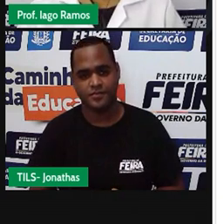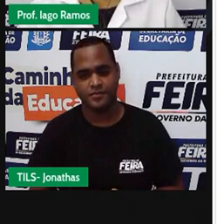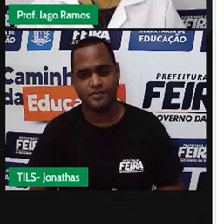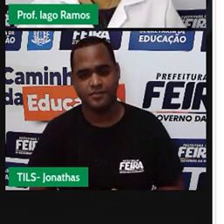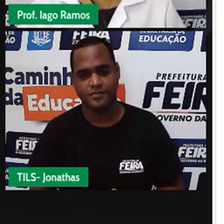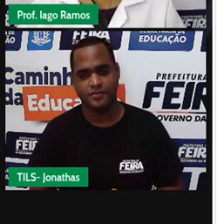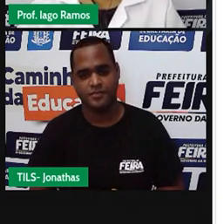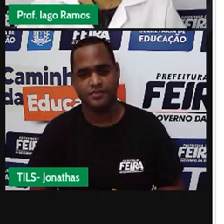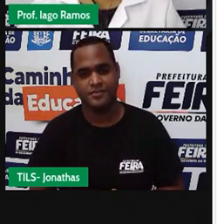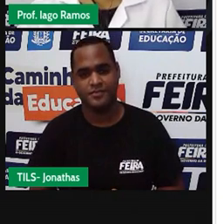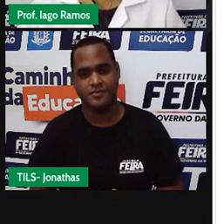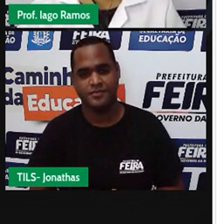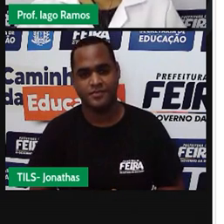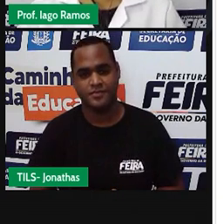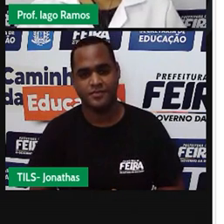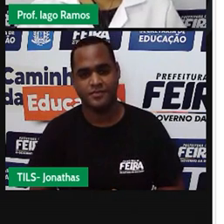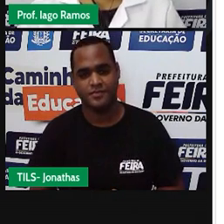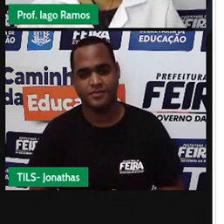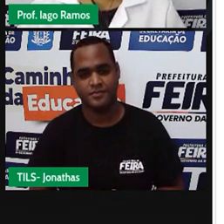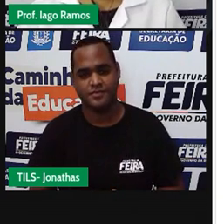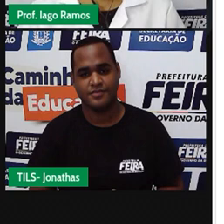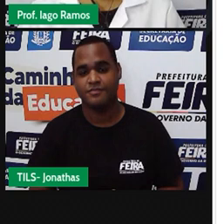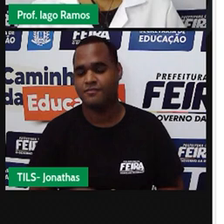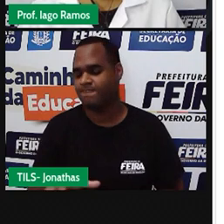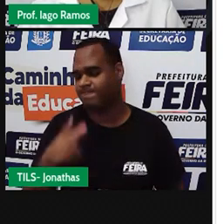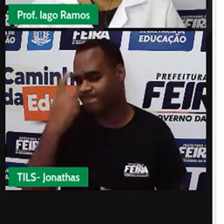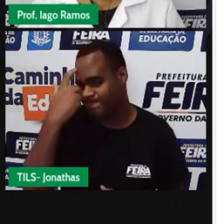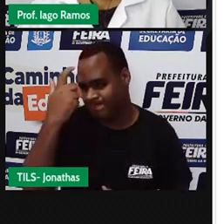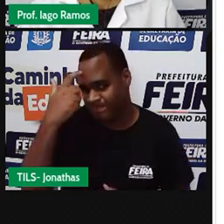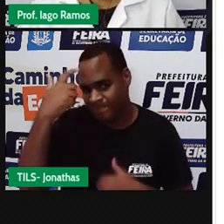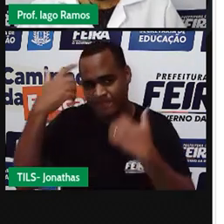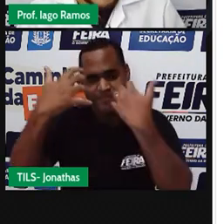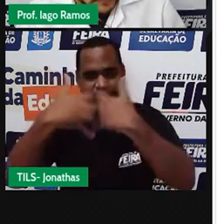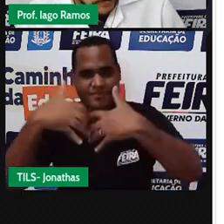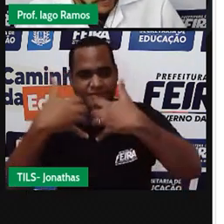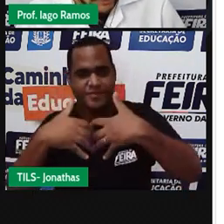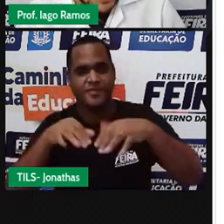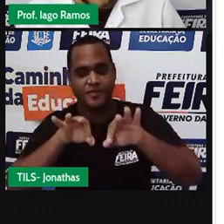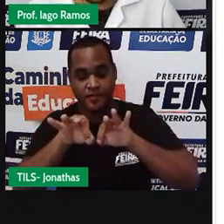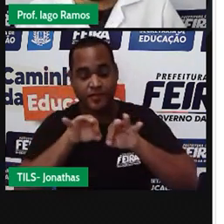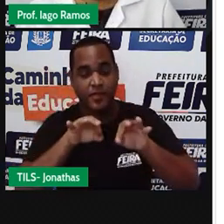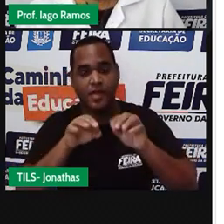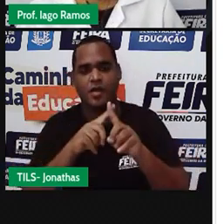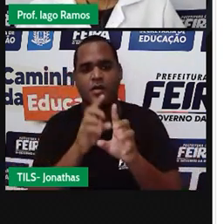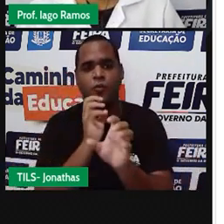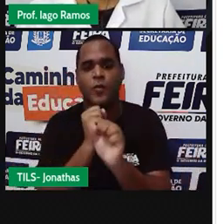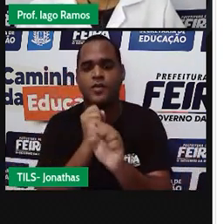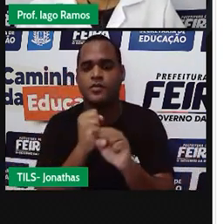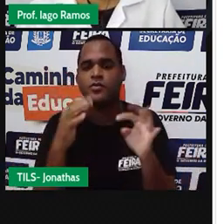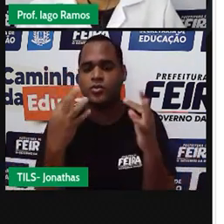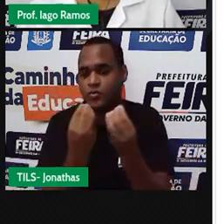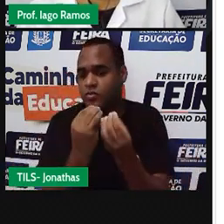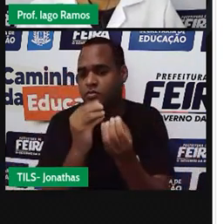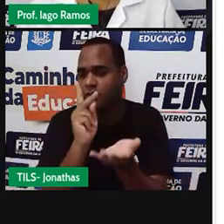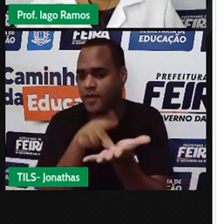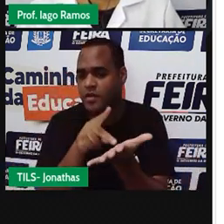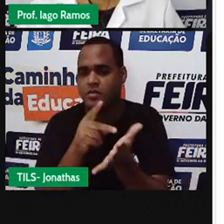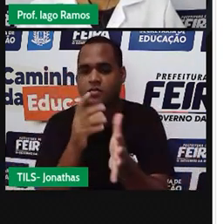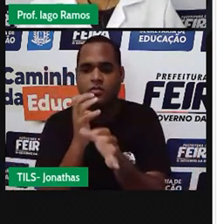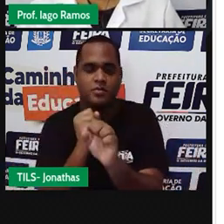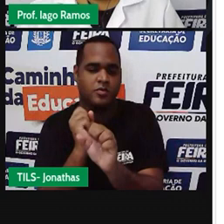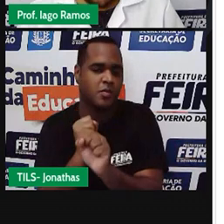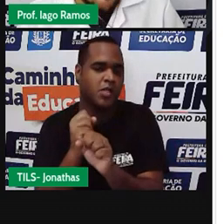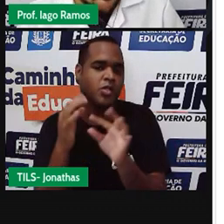eu vou fazendo aqui e você tá acreditando pensar quantas no total quantas no total